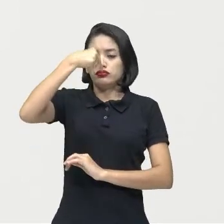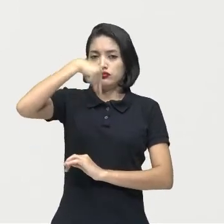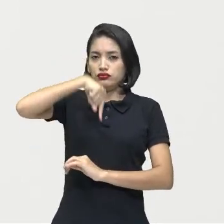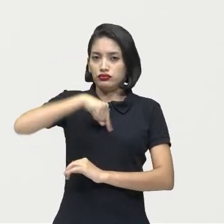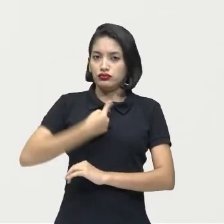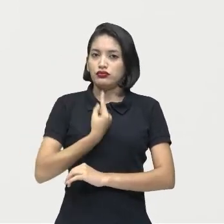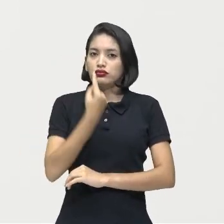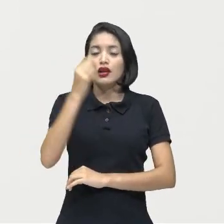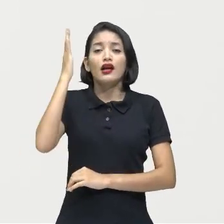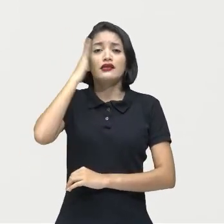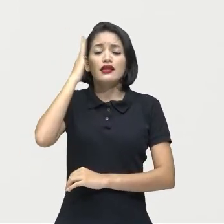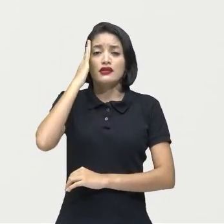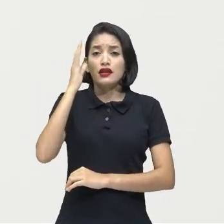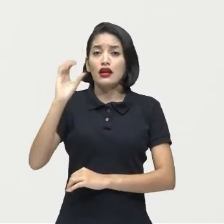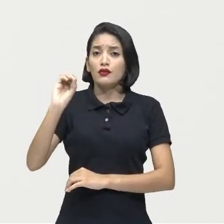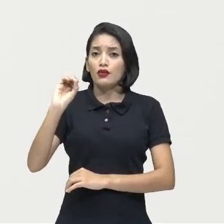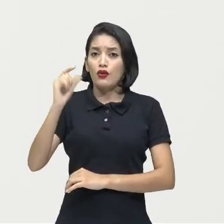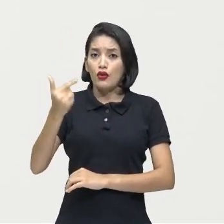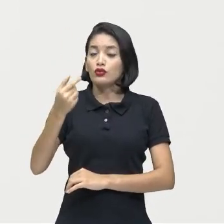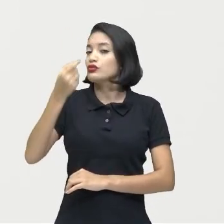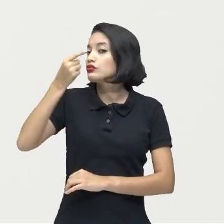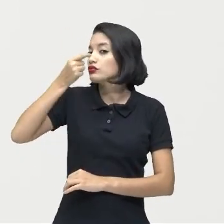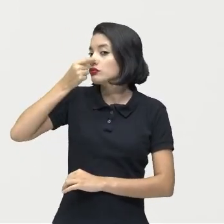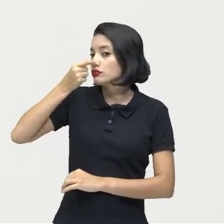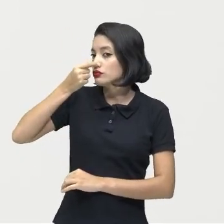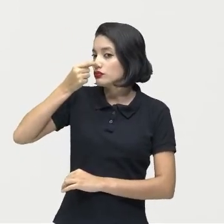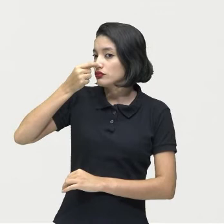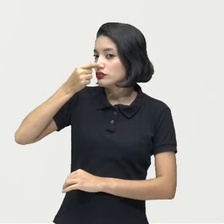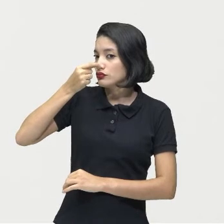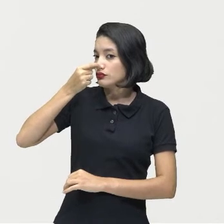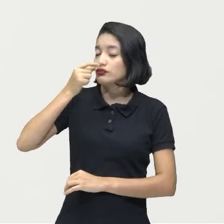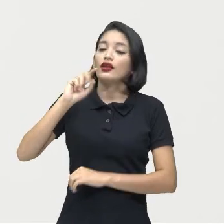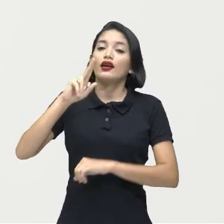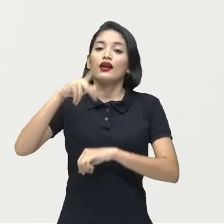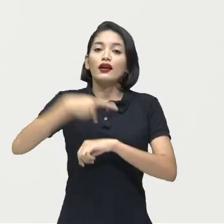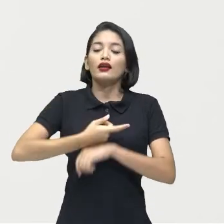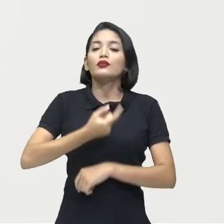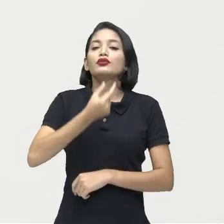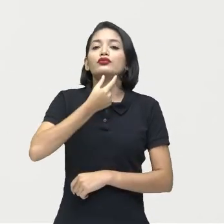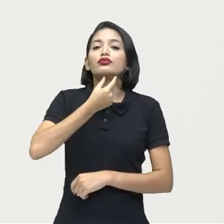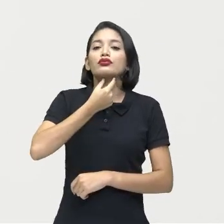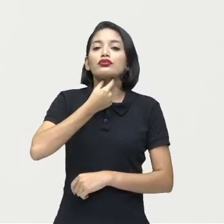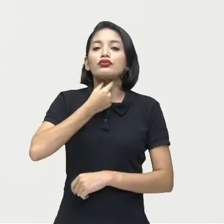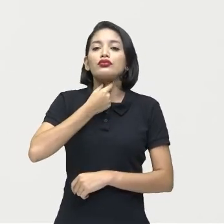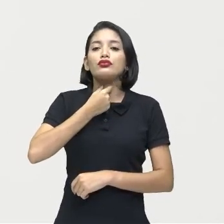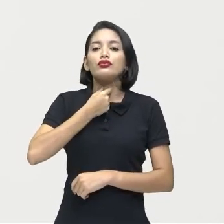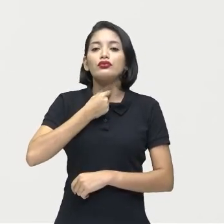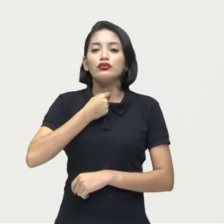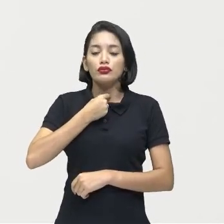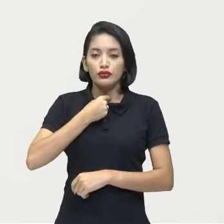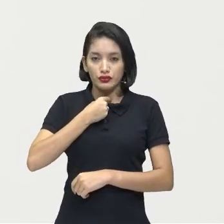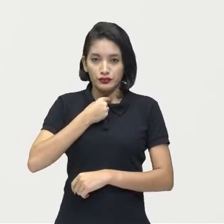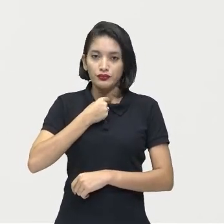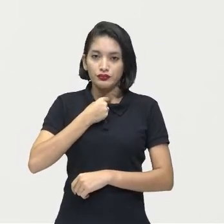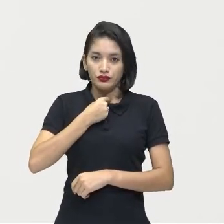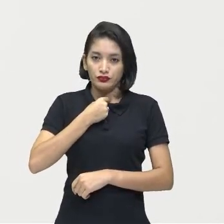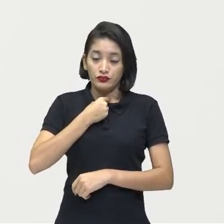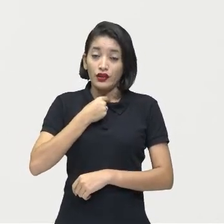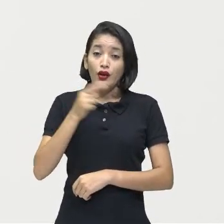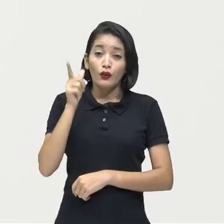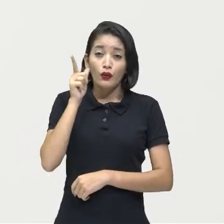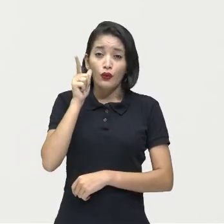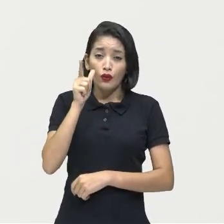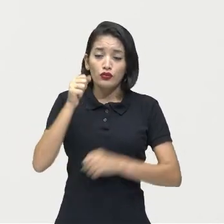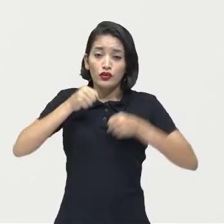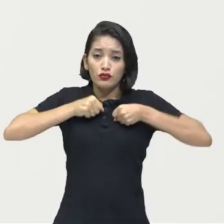já sabe que o ar vai entrar ali pela cavidade nasal e ele vai percorrer um caminho, né, até chegar